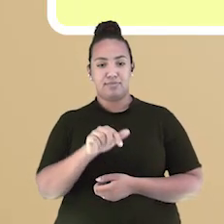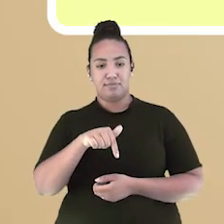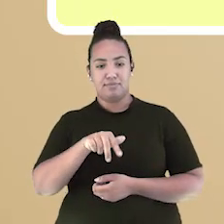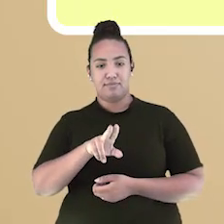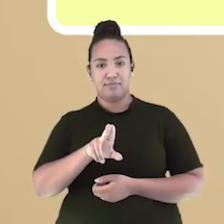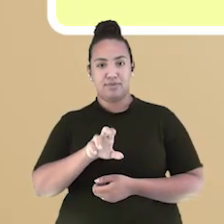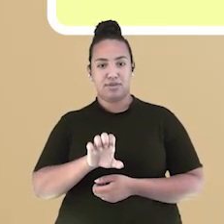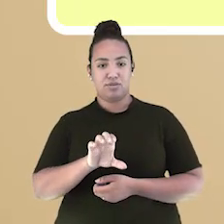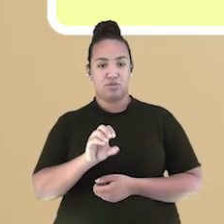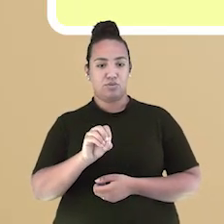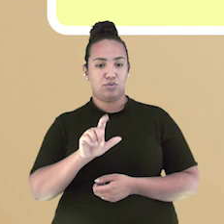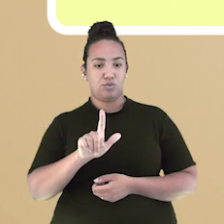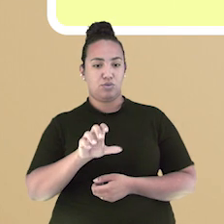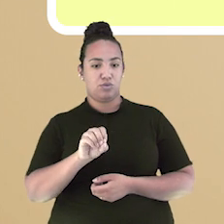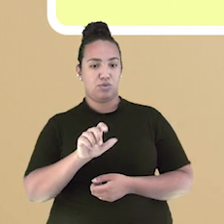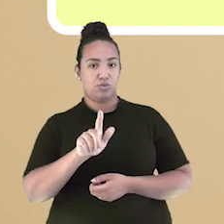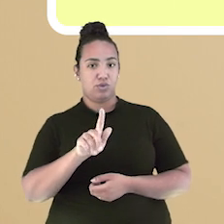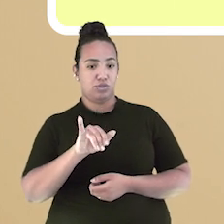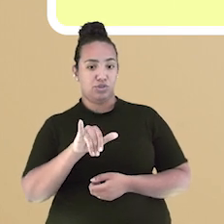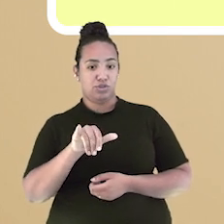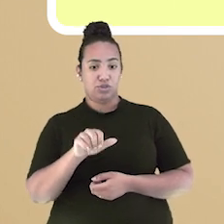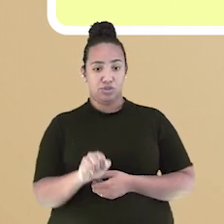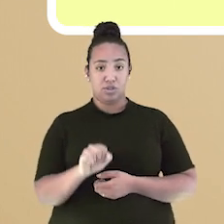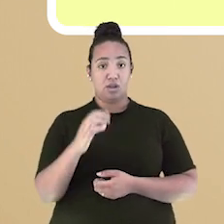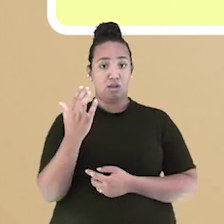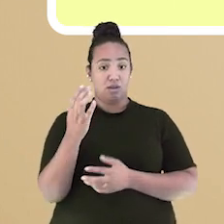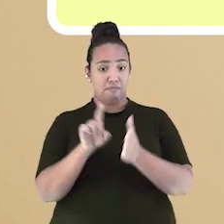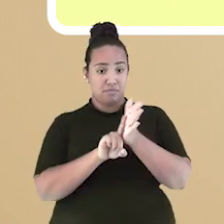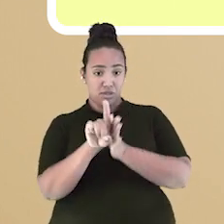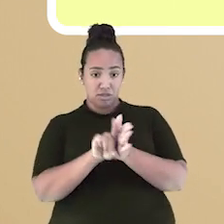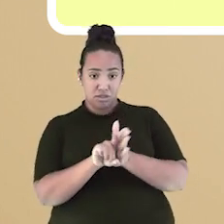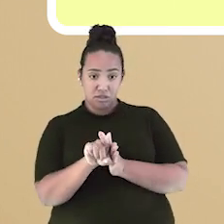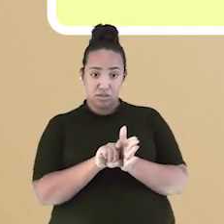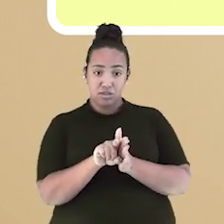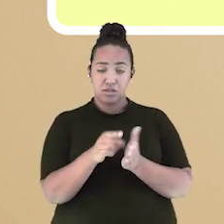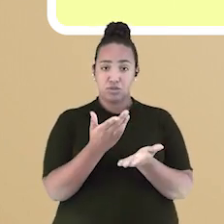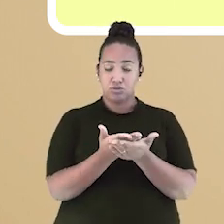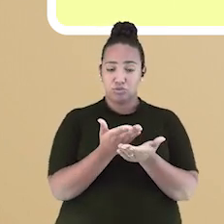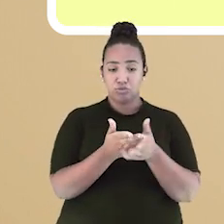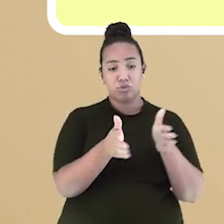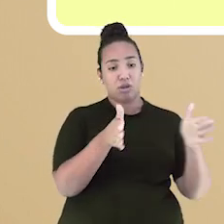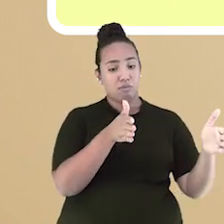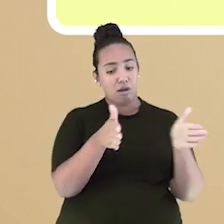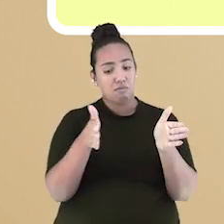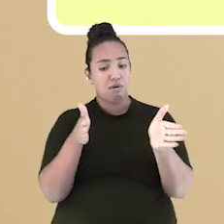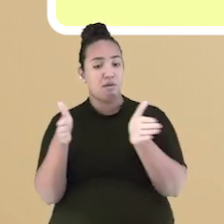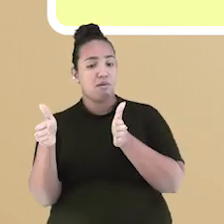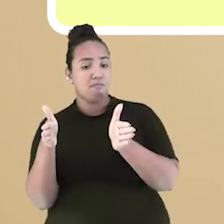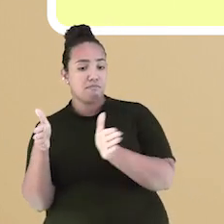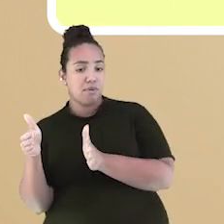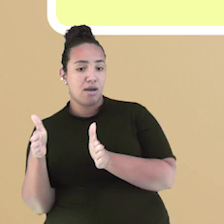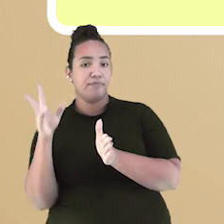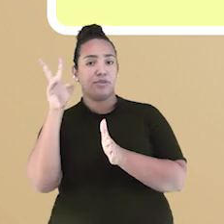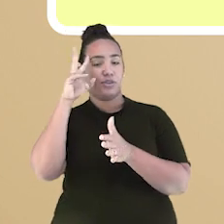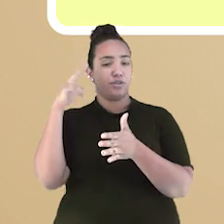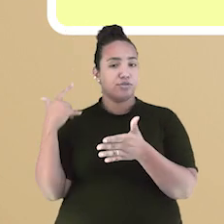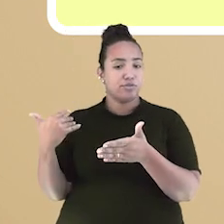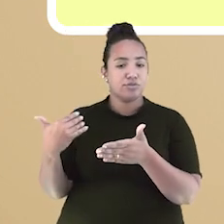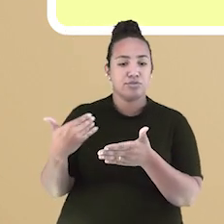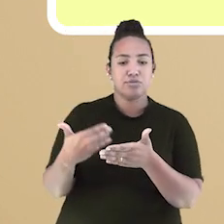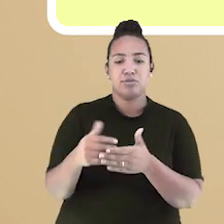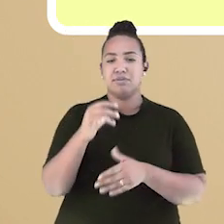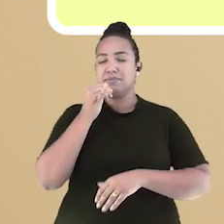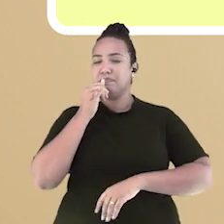Arqueologia é a ciência que estuda períodos históricos e pré-históricos, especialmente falando de monumentos, de fósseis ou de